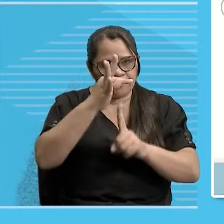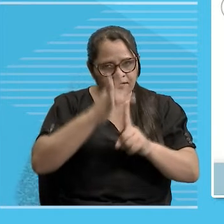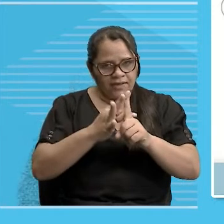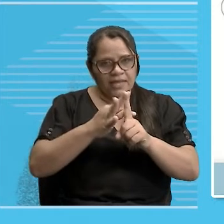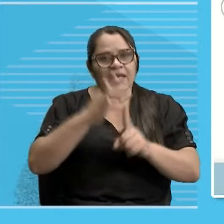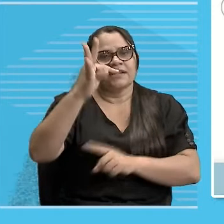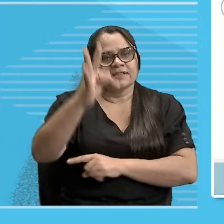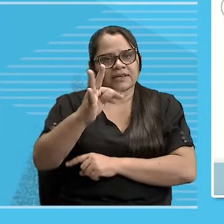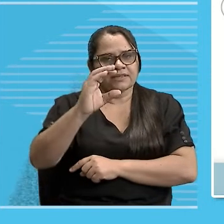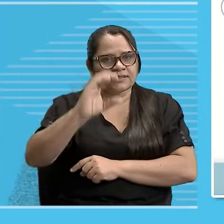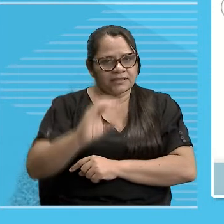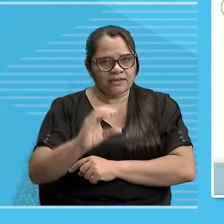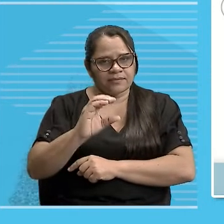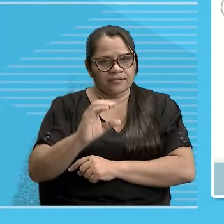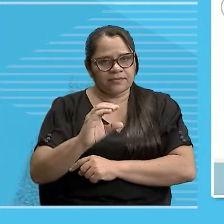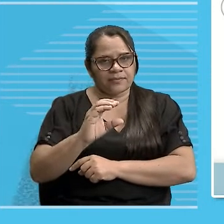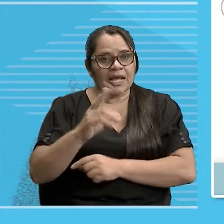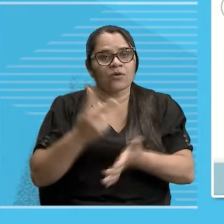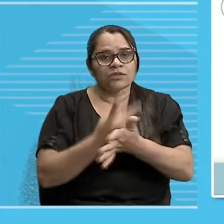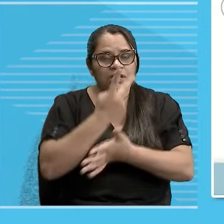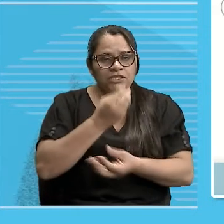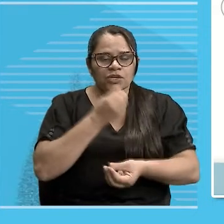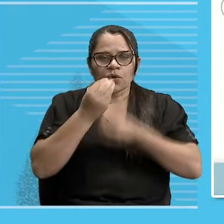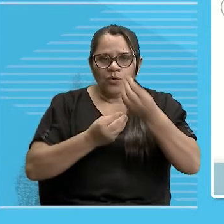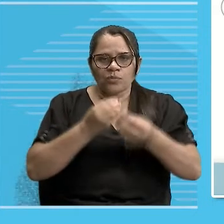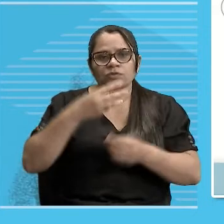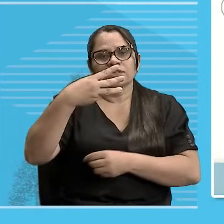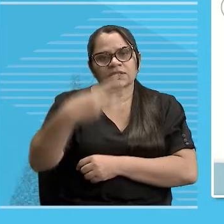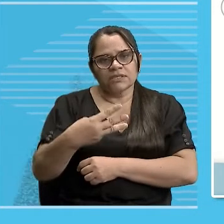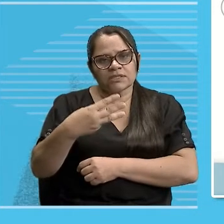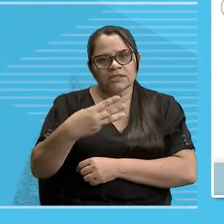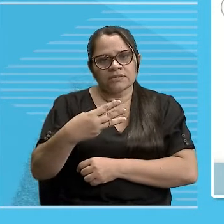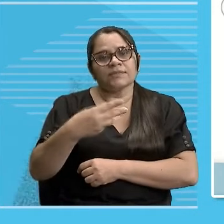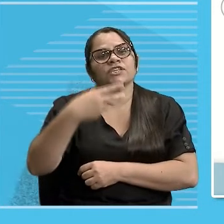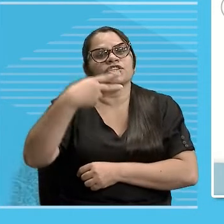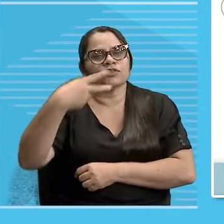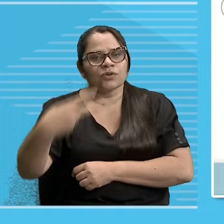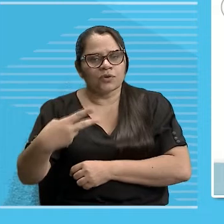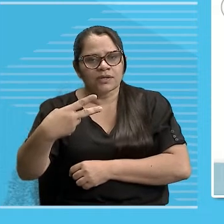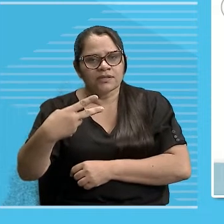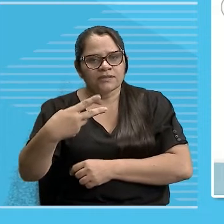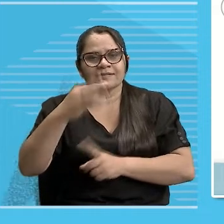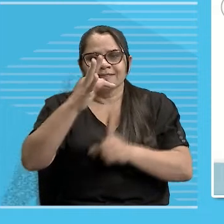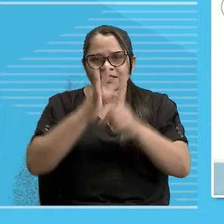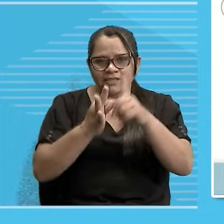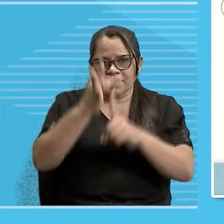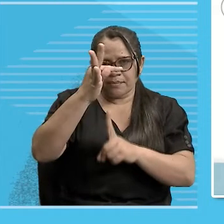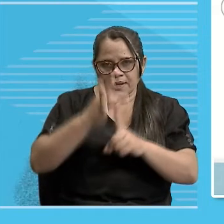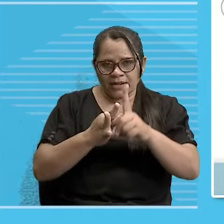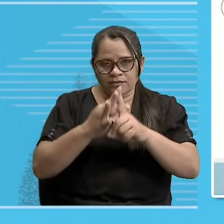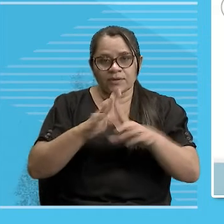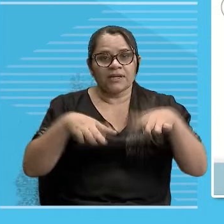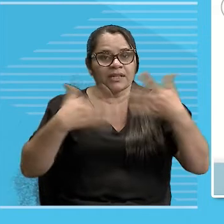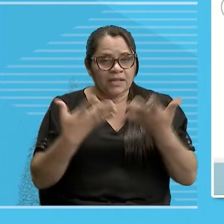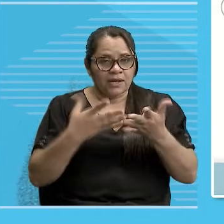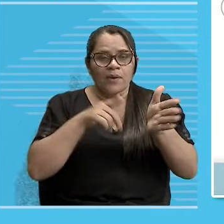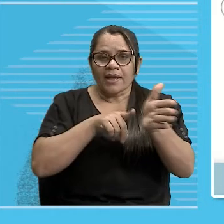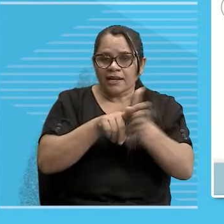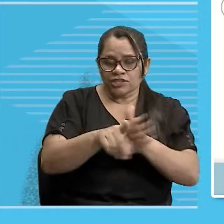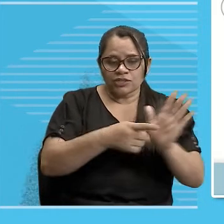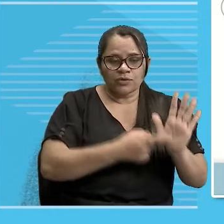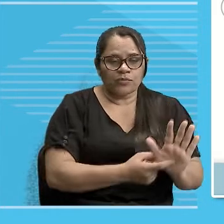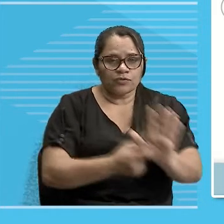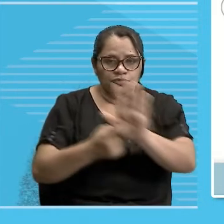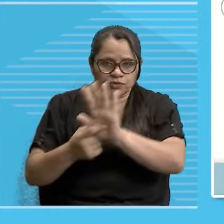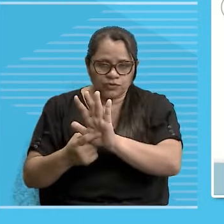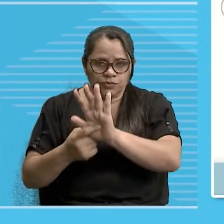32 graus Fahrenheit. Então, aí, esse texto, ele só te deu os valores máximos e mínimos em cada uma